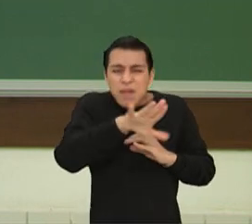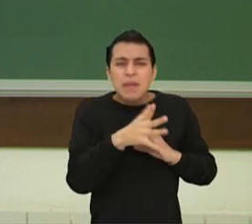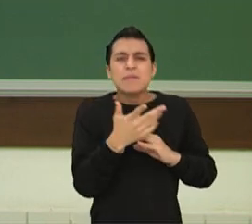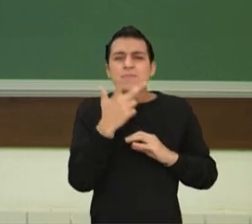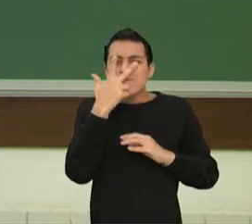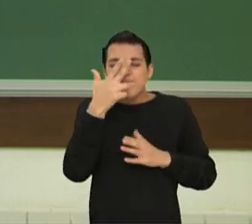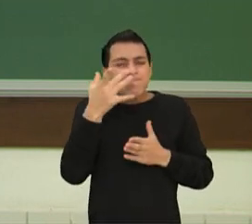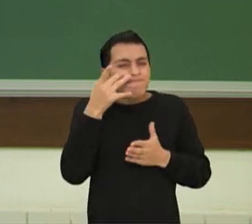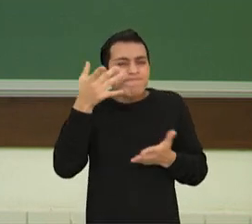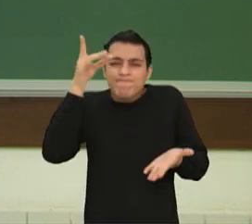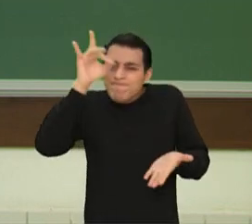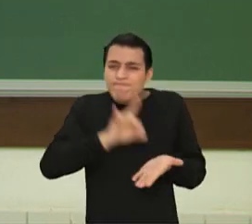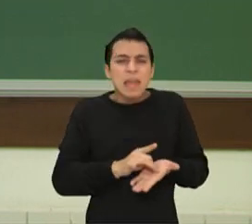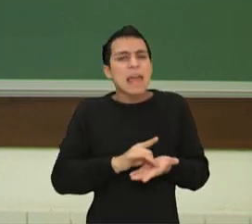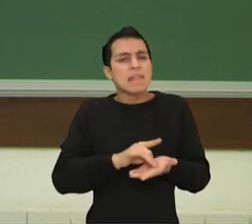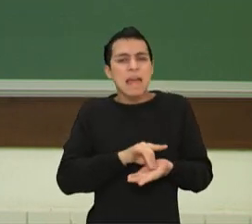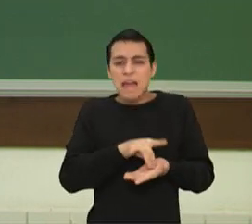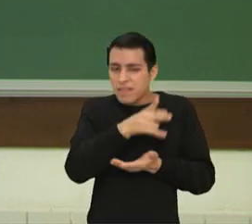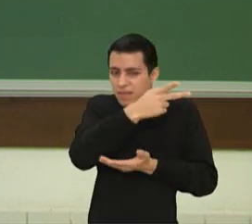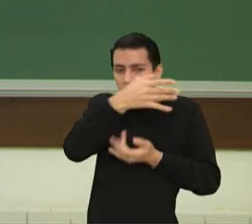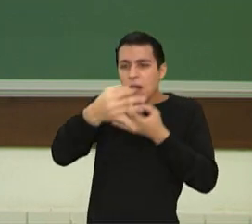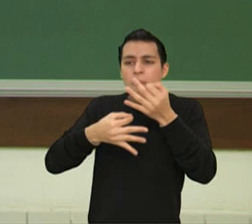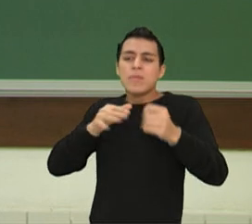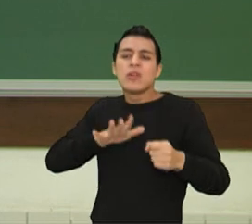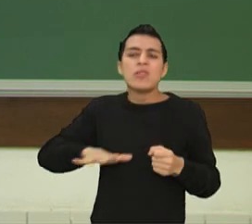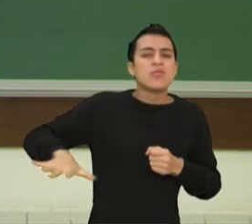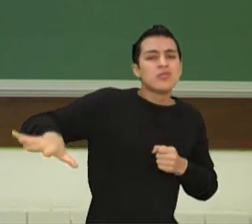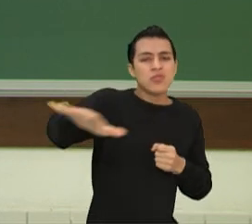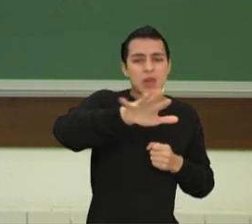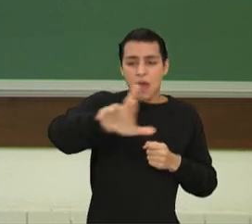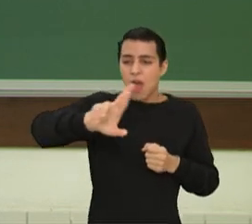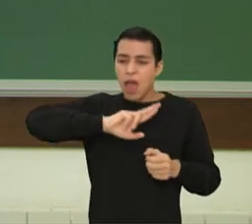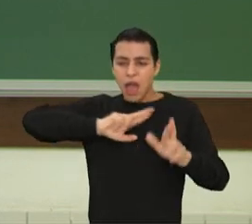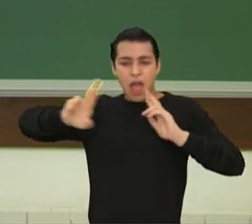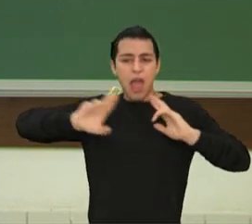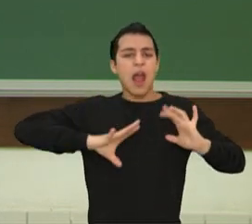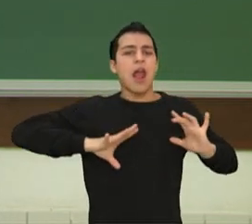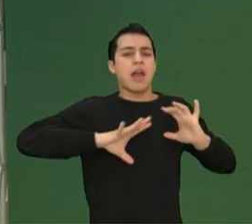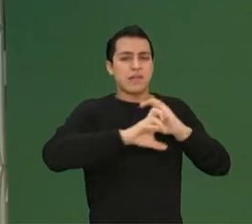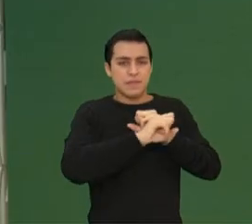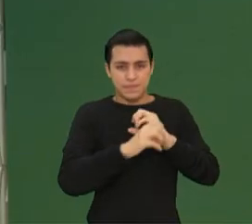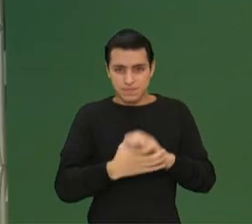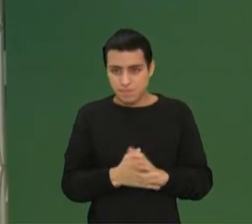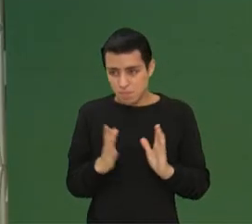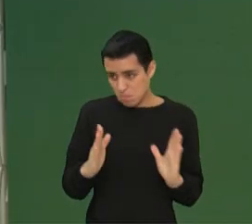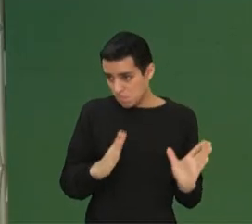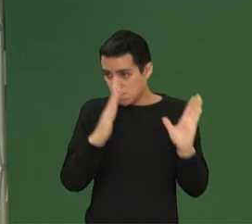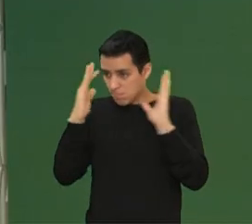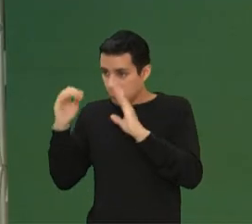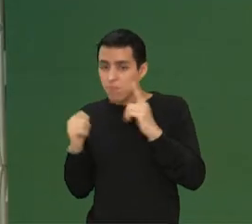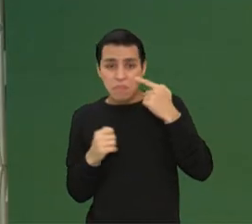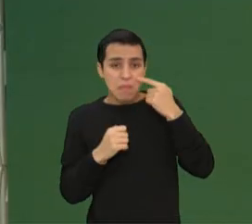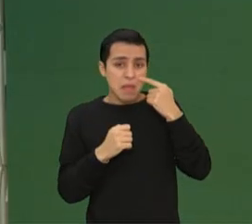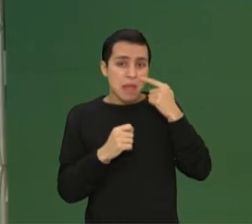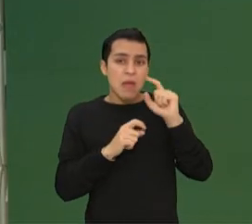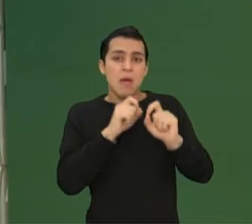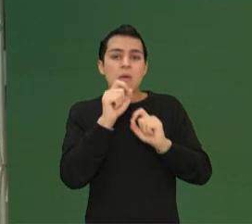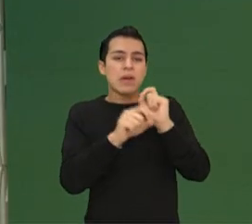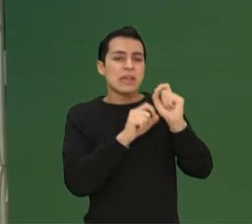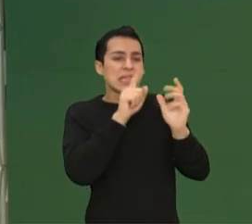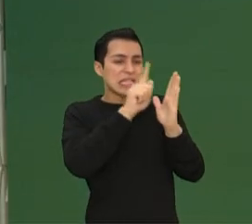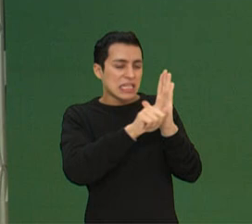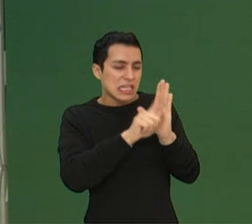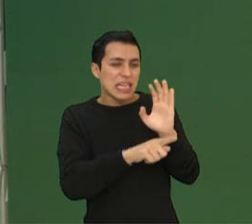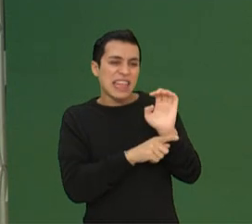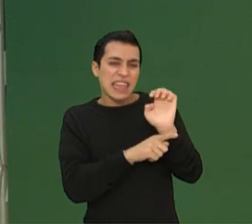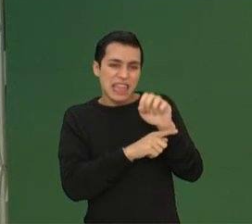perto da realidade e da opinião da cidade como um todo, certo? Diferente da pesquisa. A pesquisa, eu não tenho esse controle,